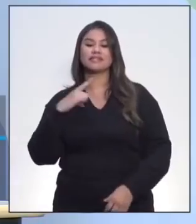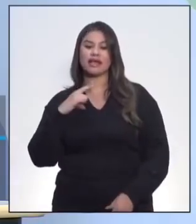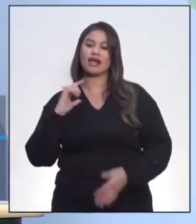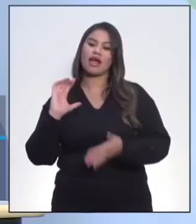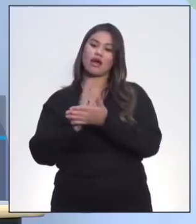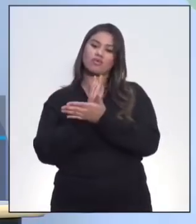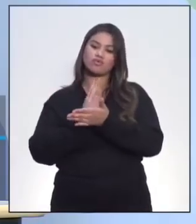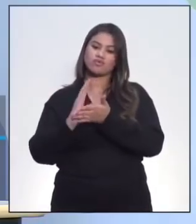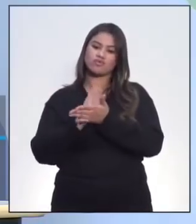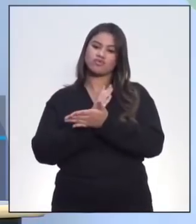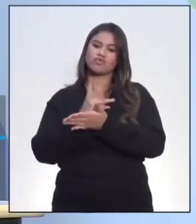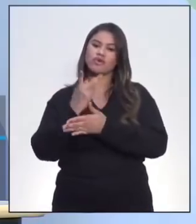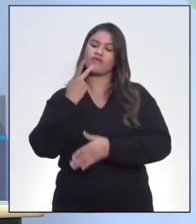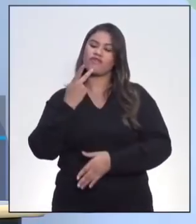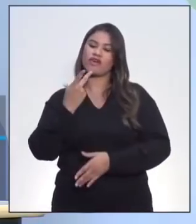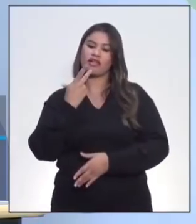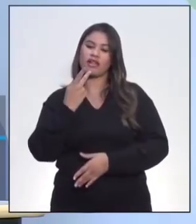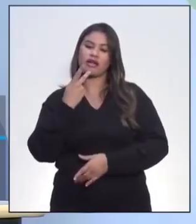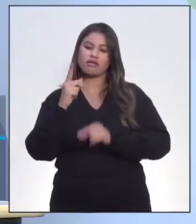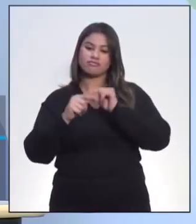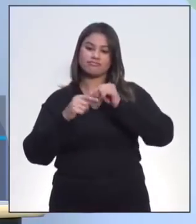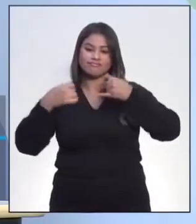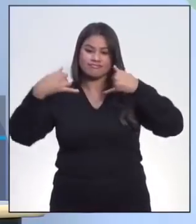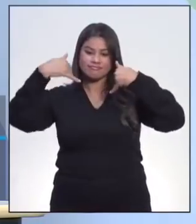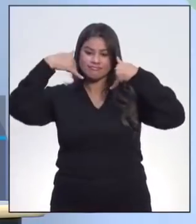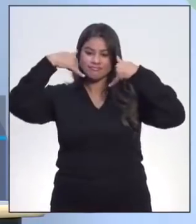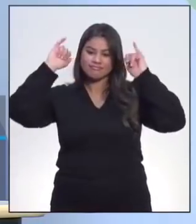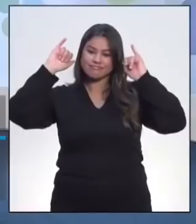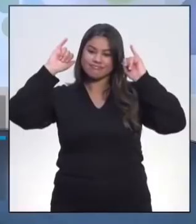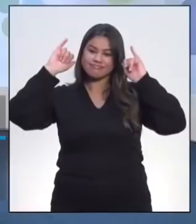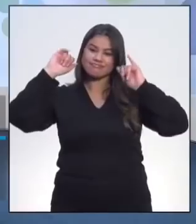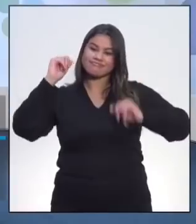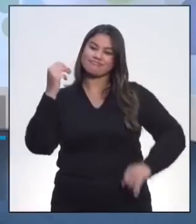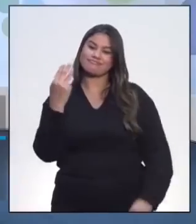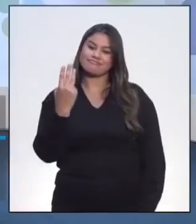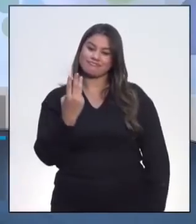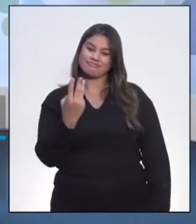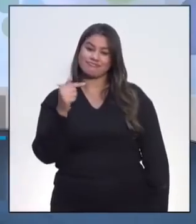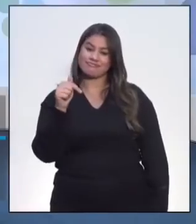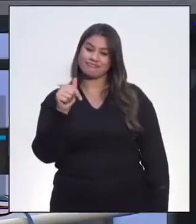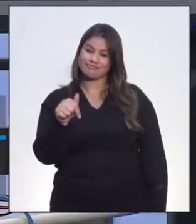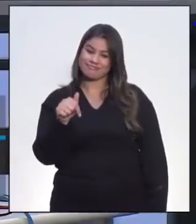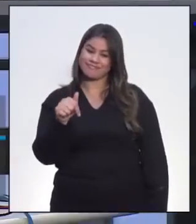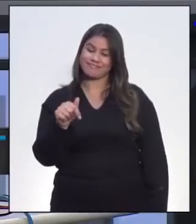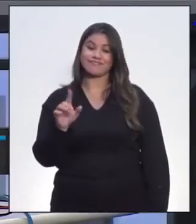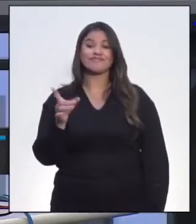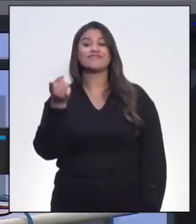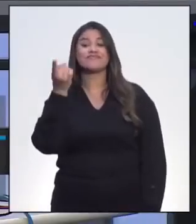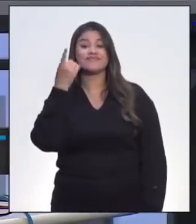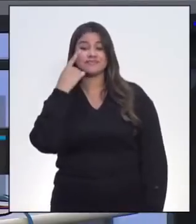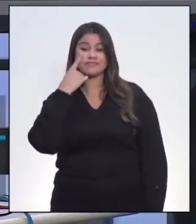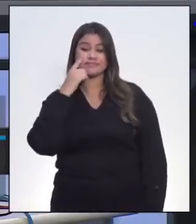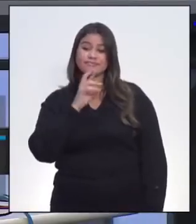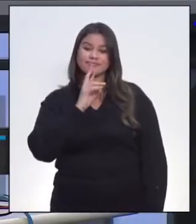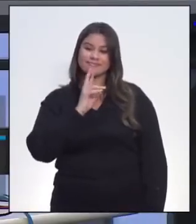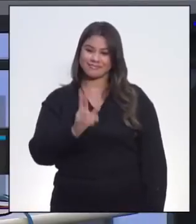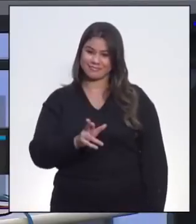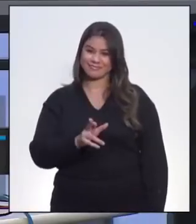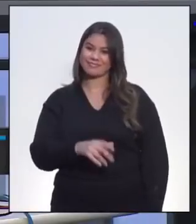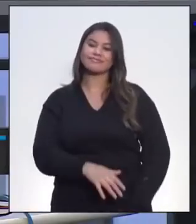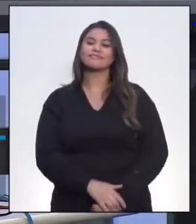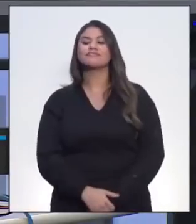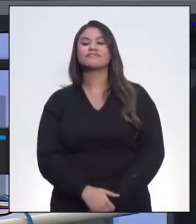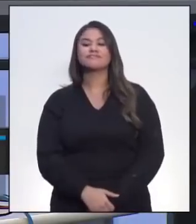que é o bovino, com 37. Vamos lá, as respostas, gente. Tá? A carne